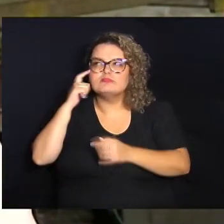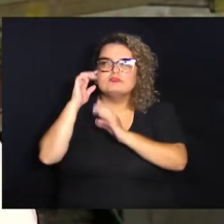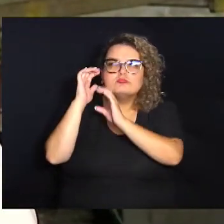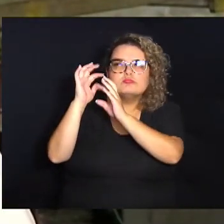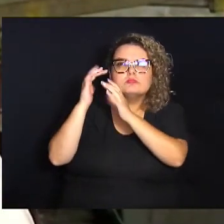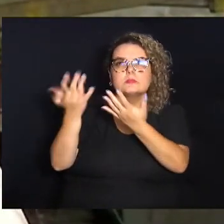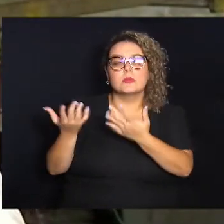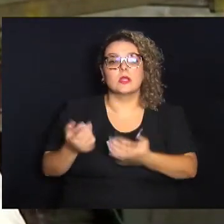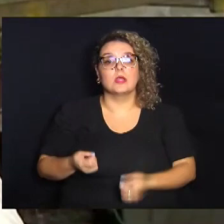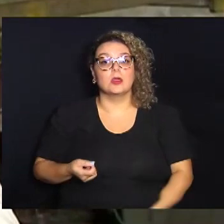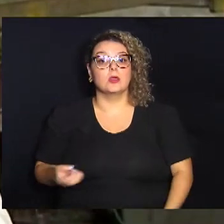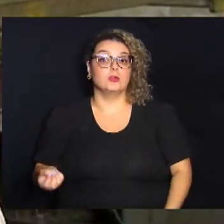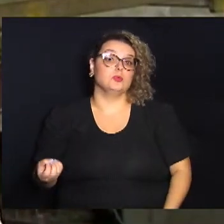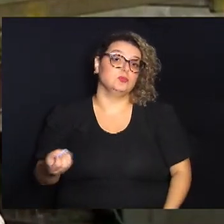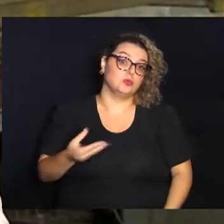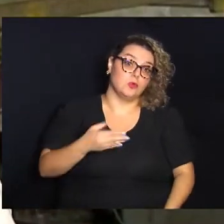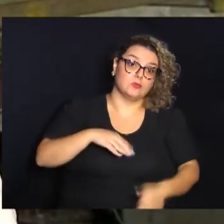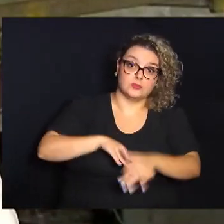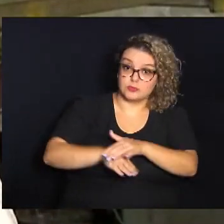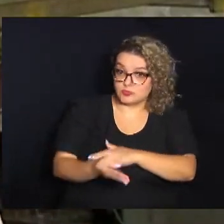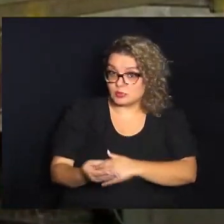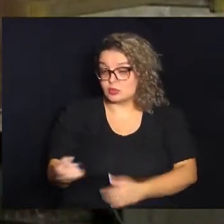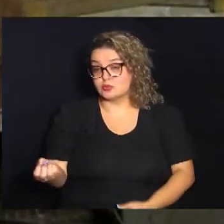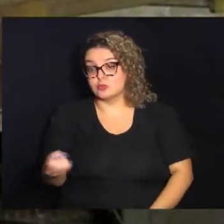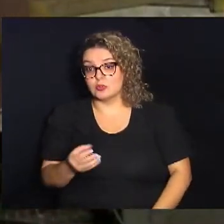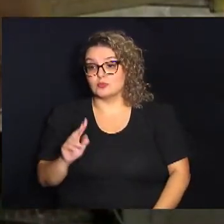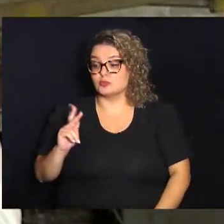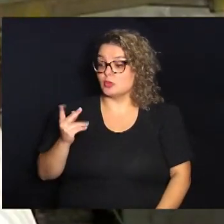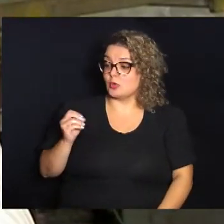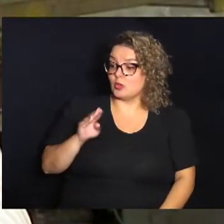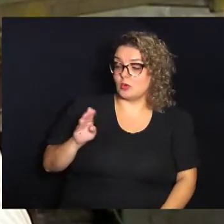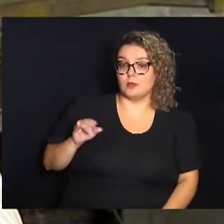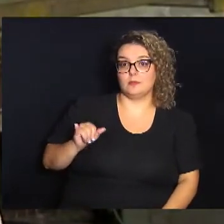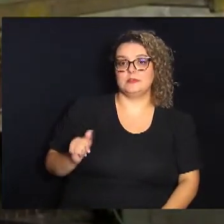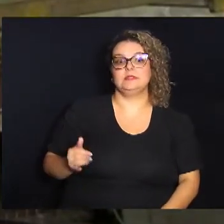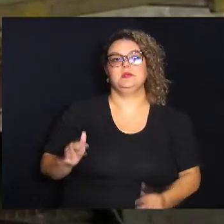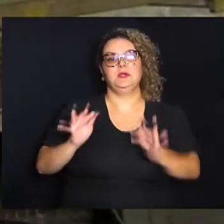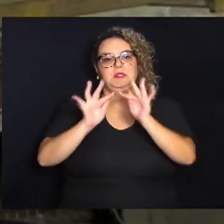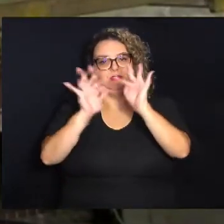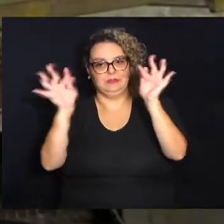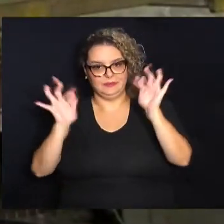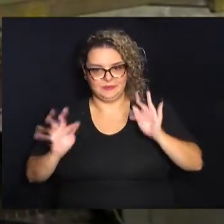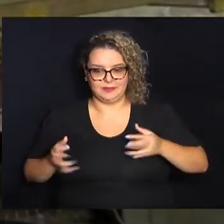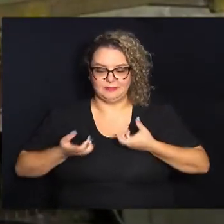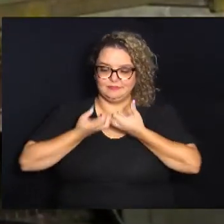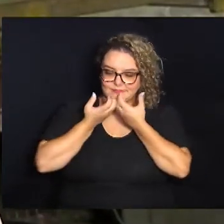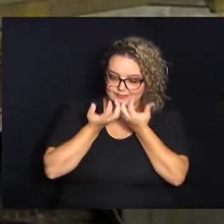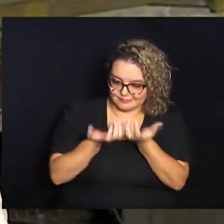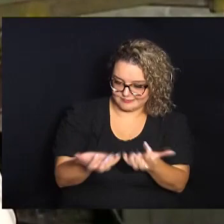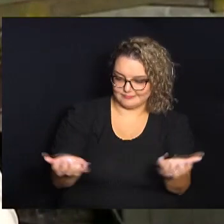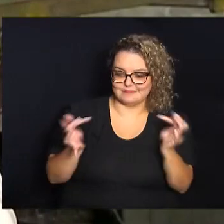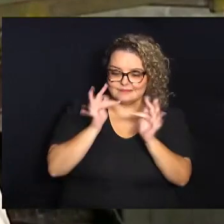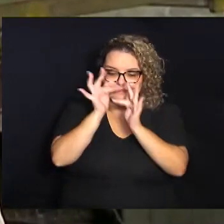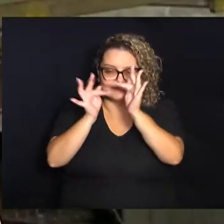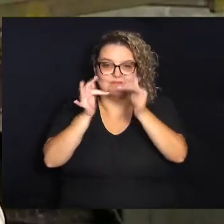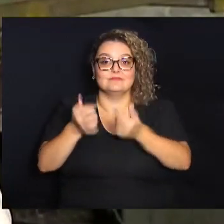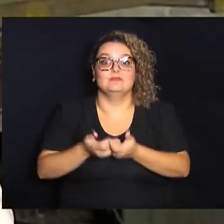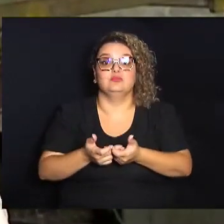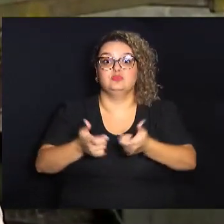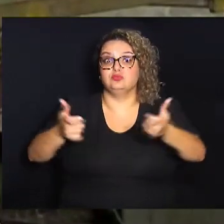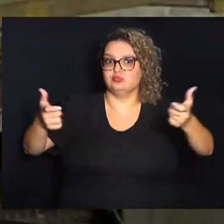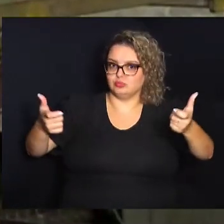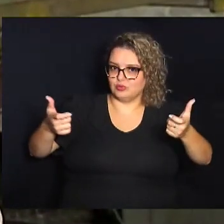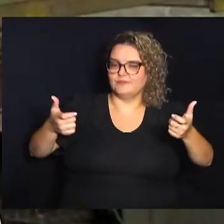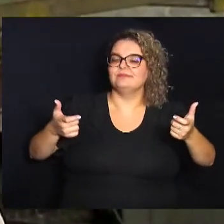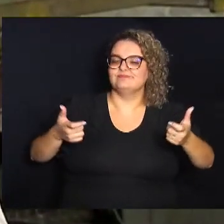em adquirir novos hábitos, novos hobbies. E felizmente a jardinagem foi um hobby que cresceu